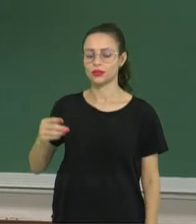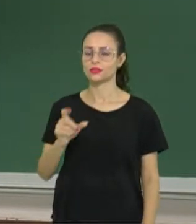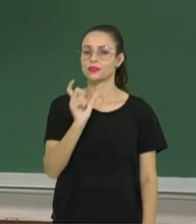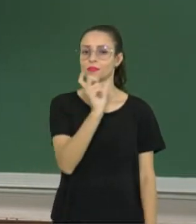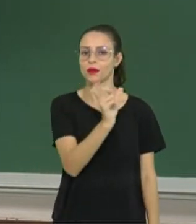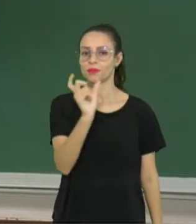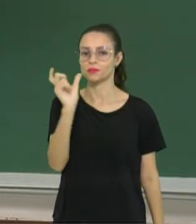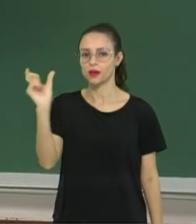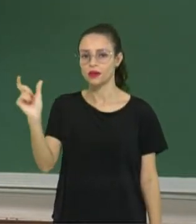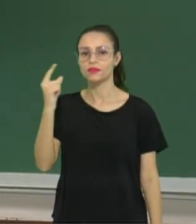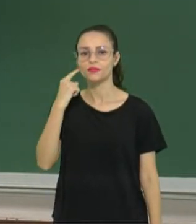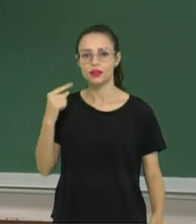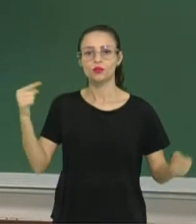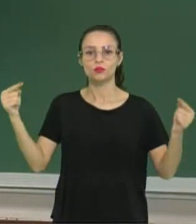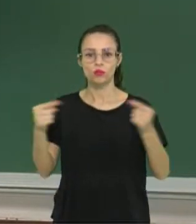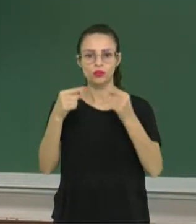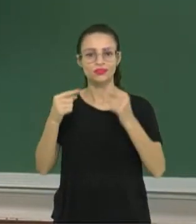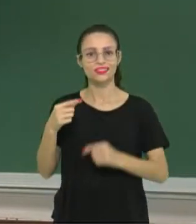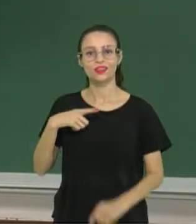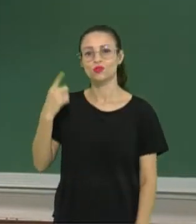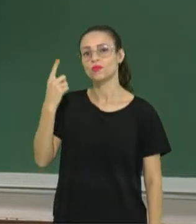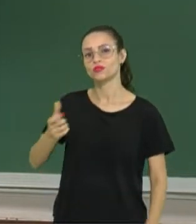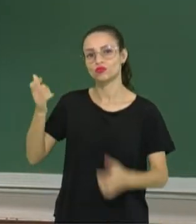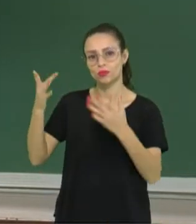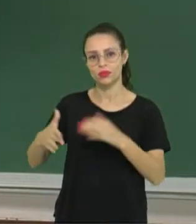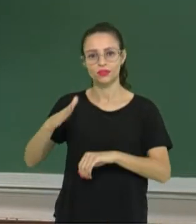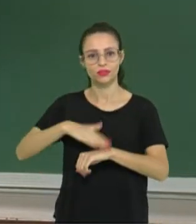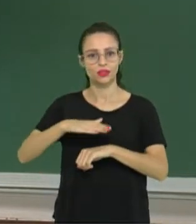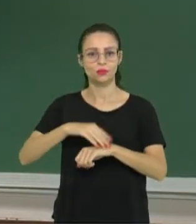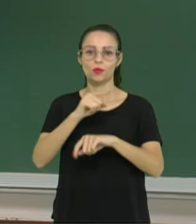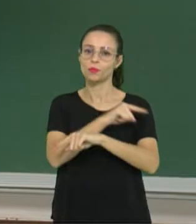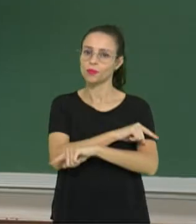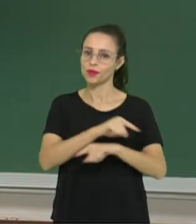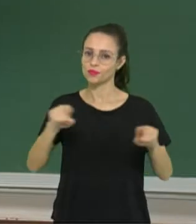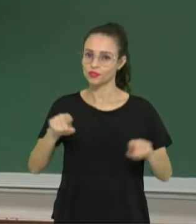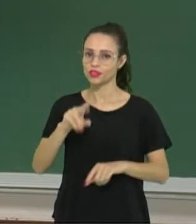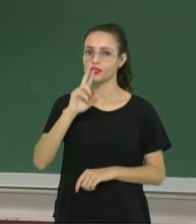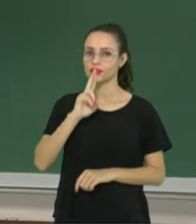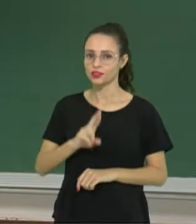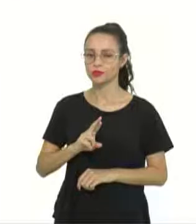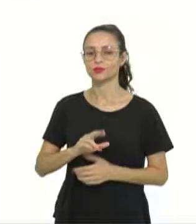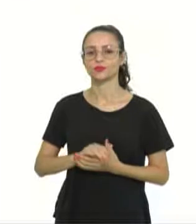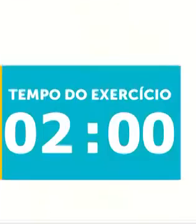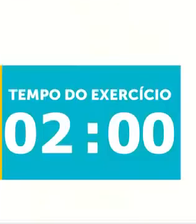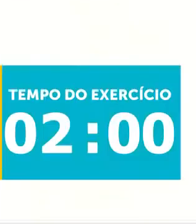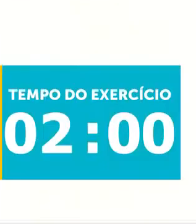impaired. Observem que uma delas está sobrando. Vou dar um tempinho para vocês responderem e a gente já volta.